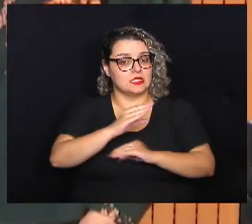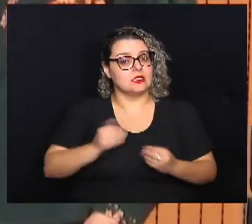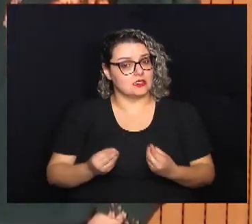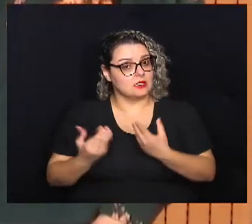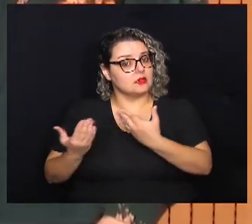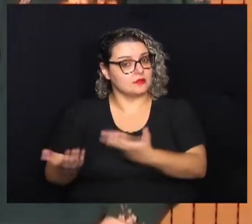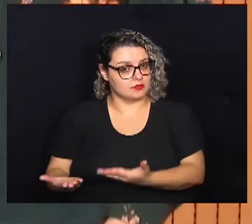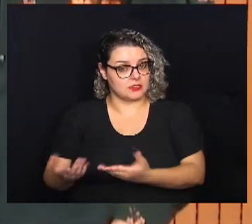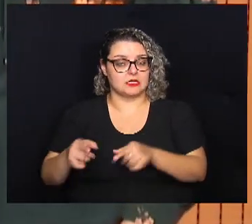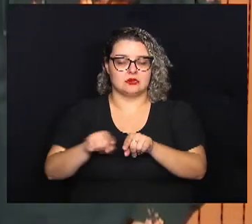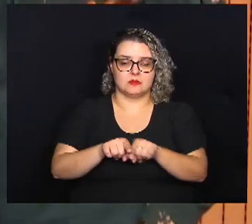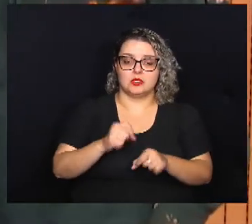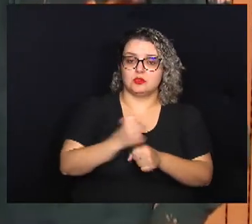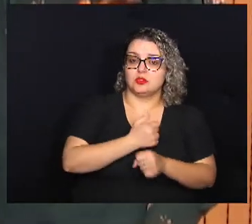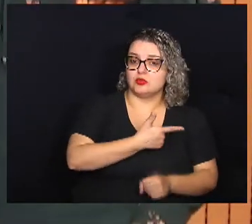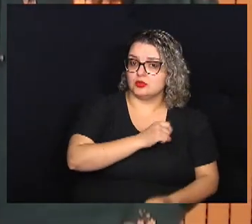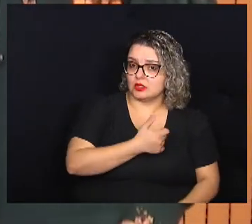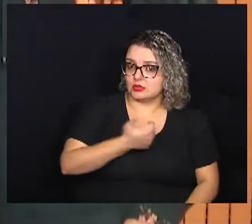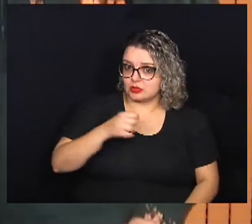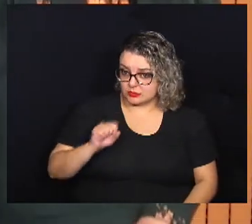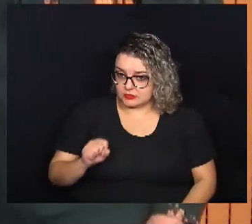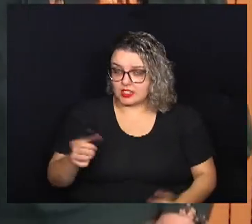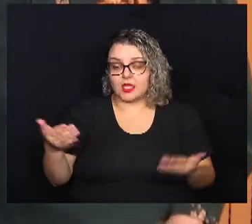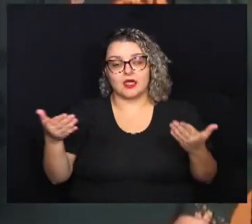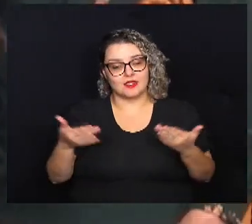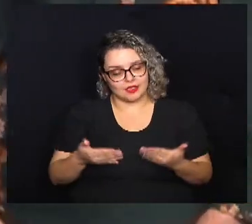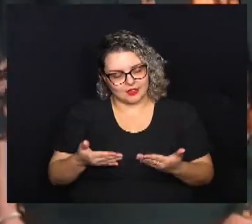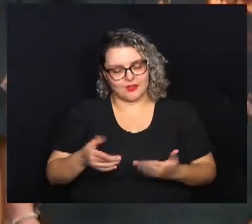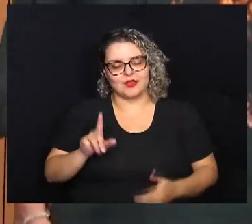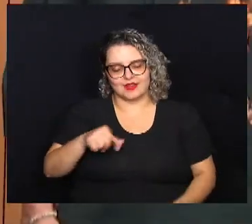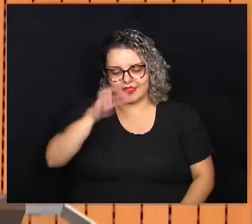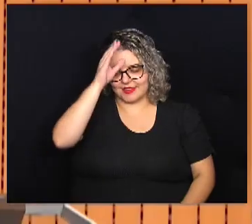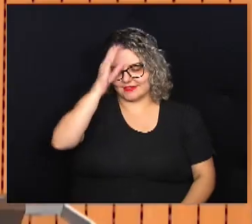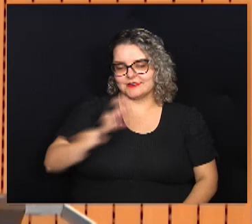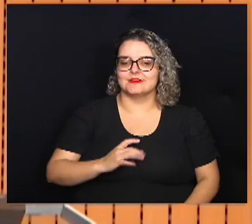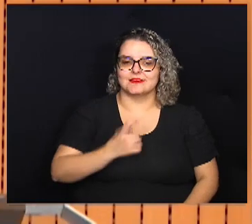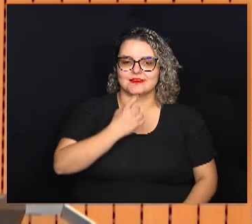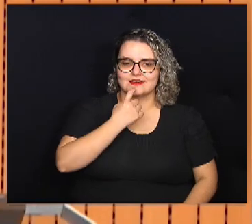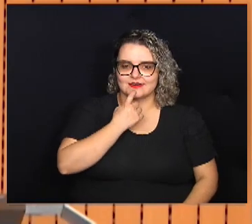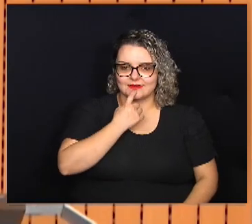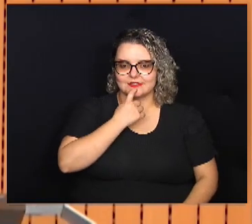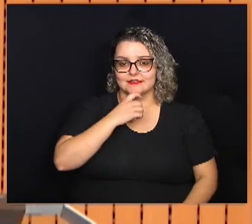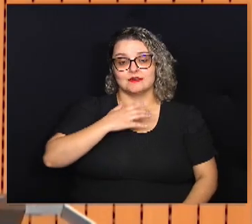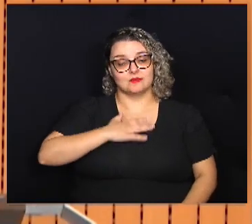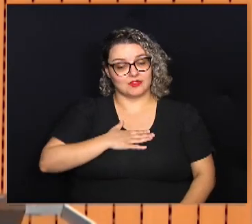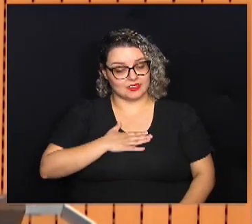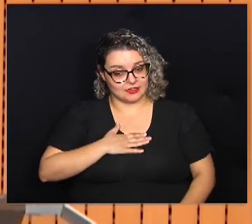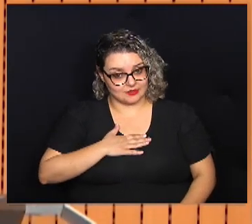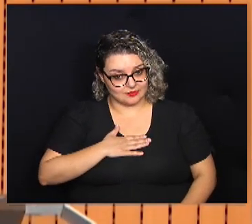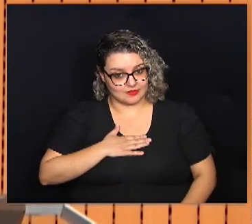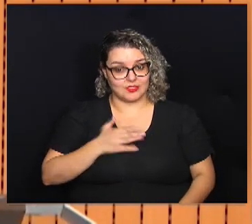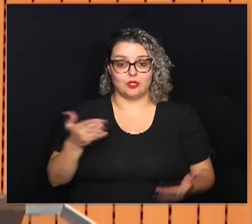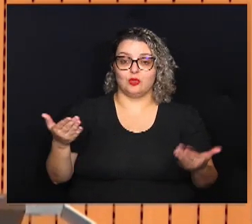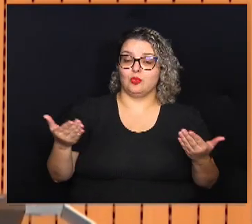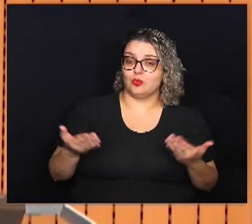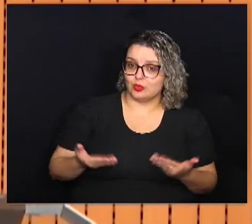de Campinas em 2018 e agora é cidadão campineiro. E para mim,